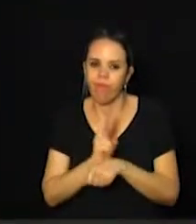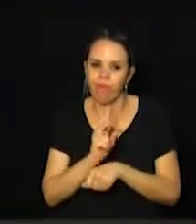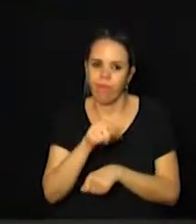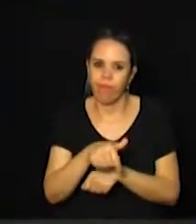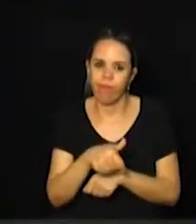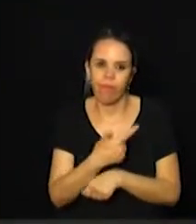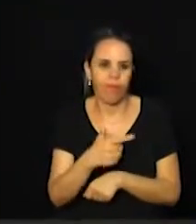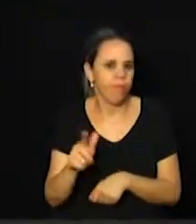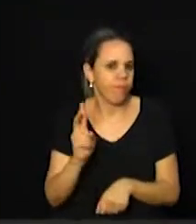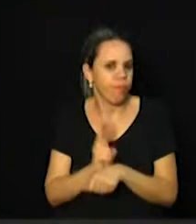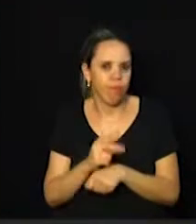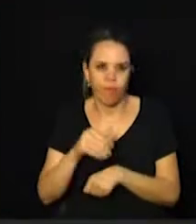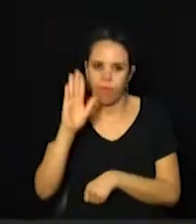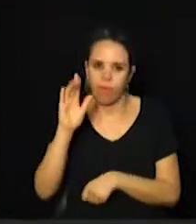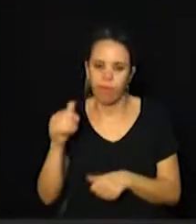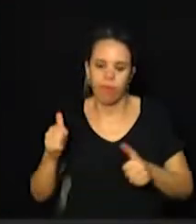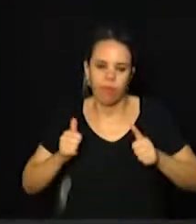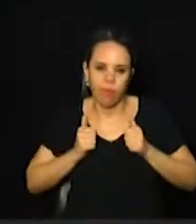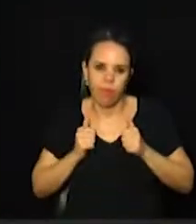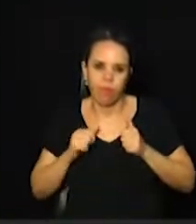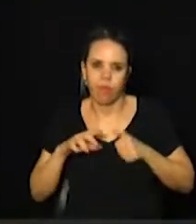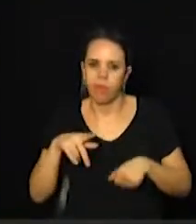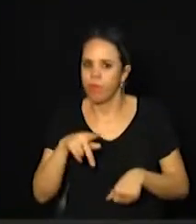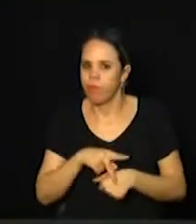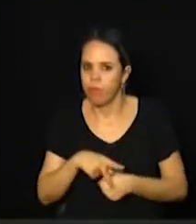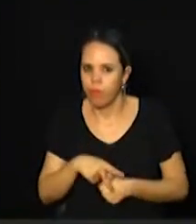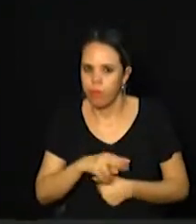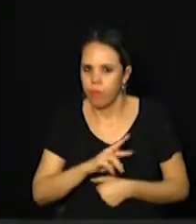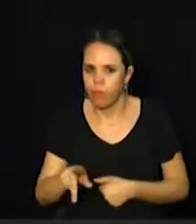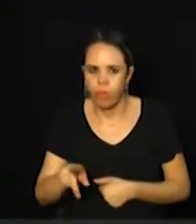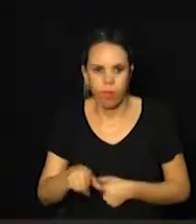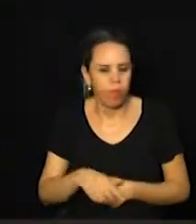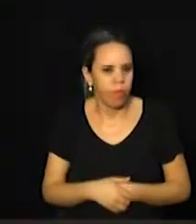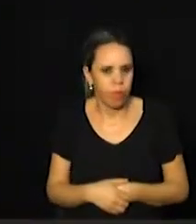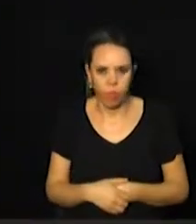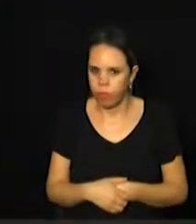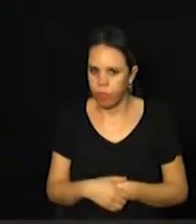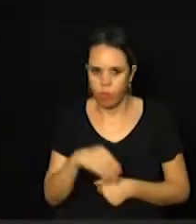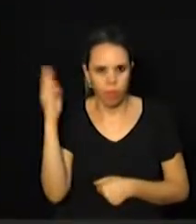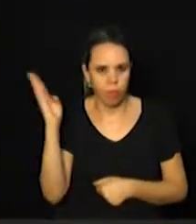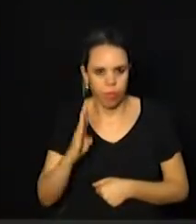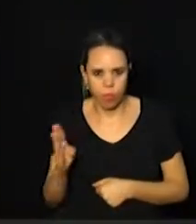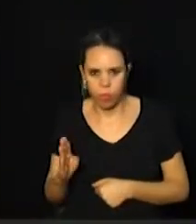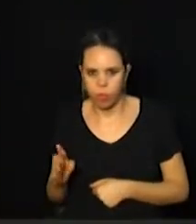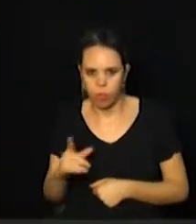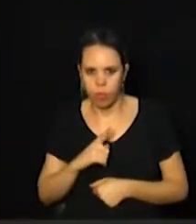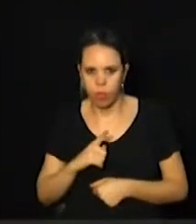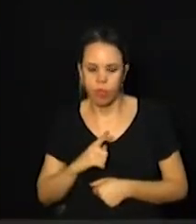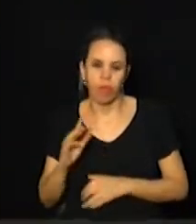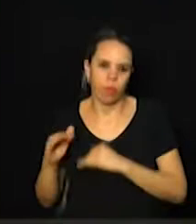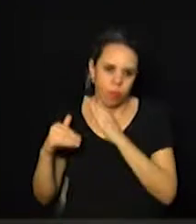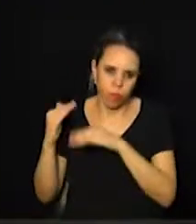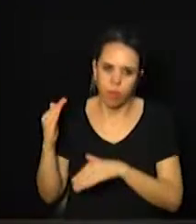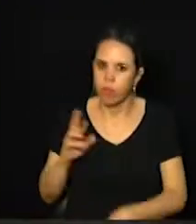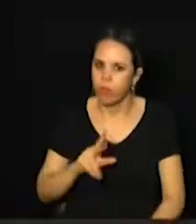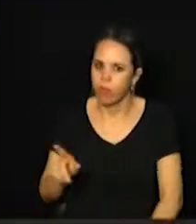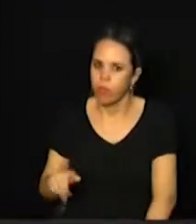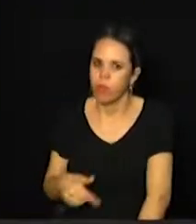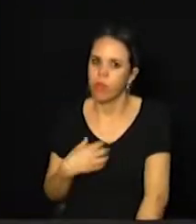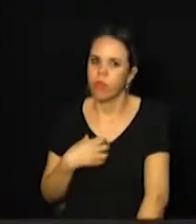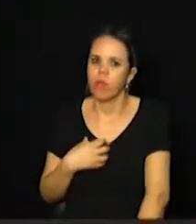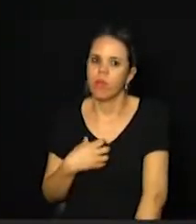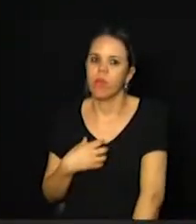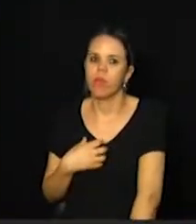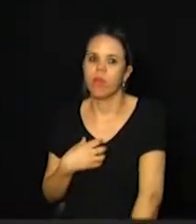não cuidar de ter mais desemprego no nosso país não é desta forma que o Brasil vai ter desenvolvimento não é desta